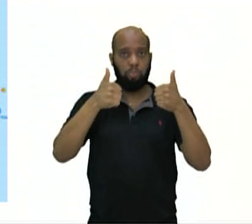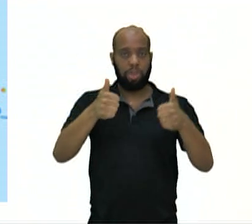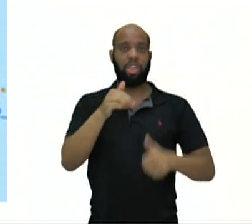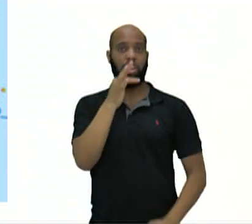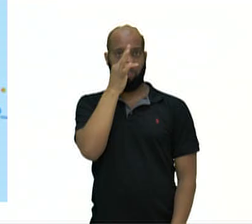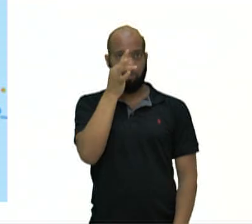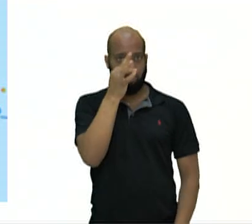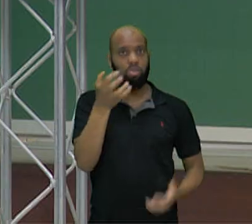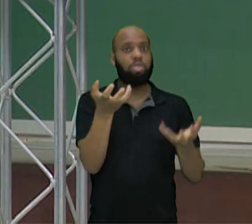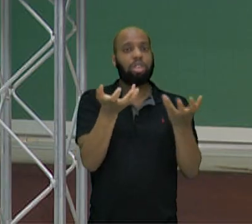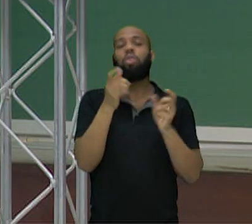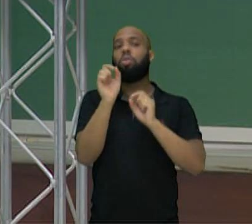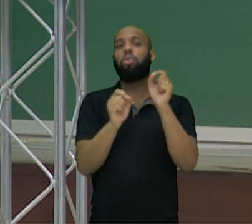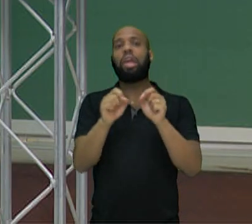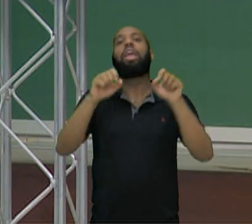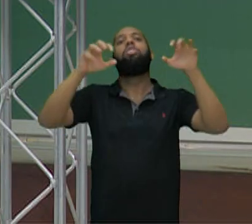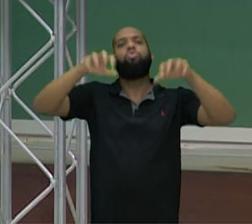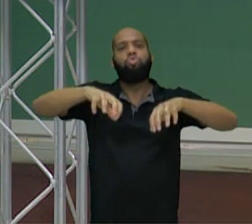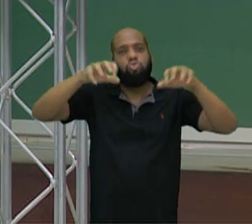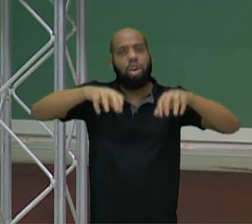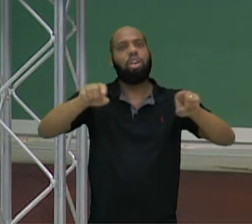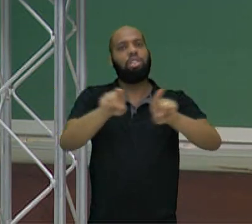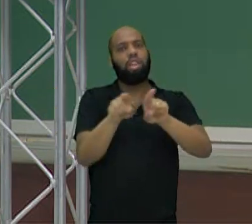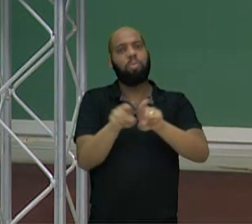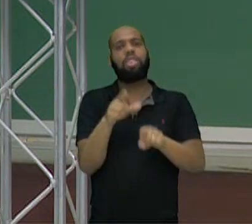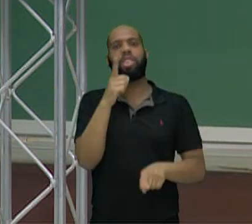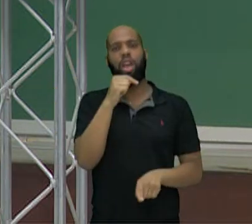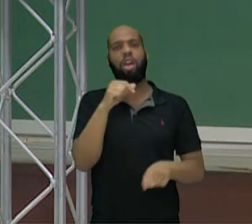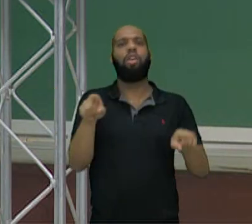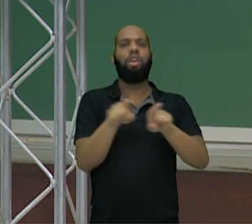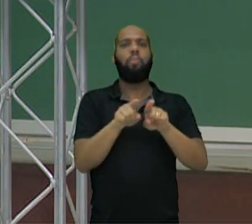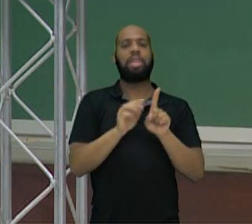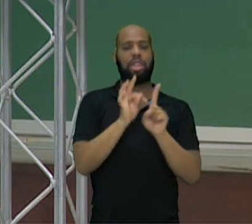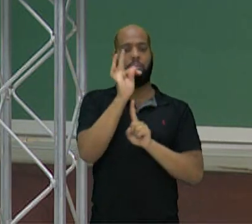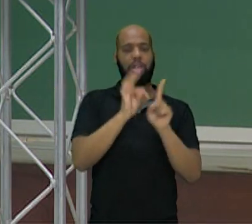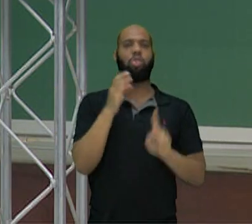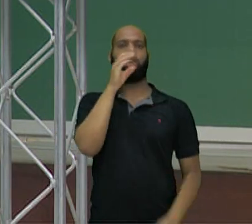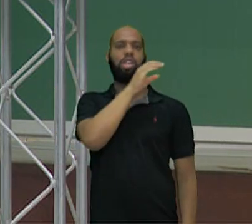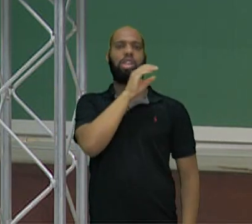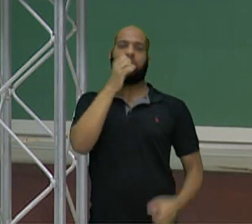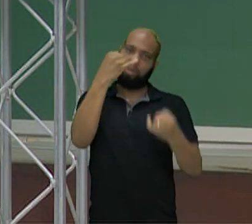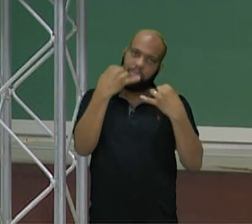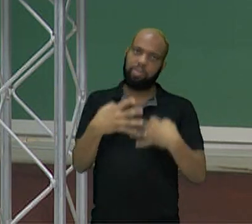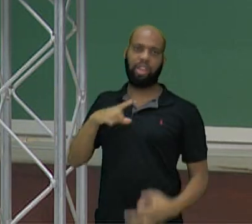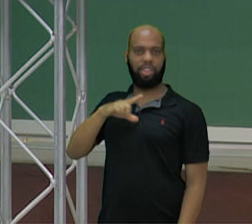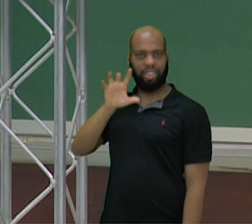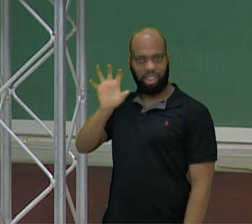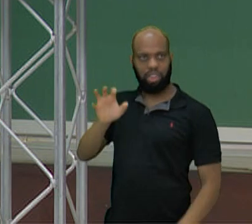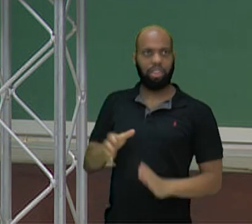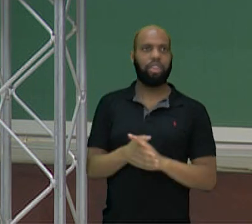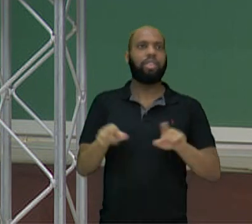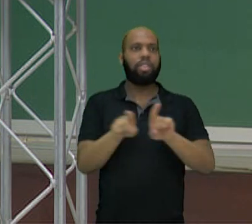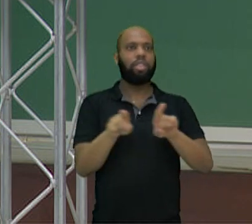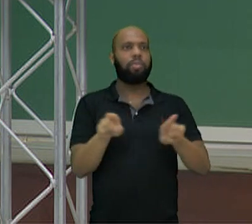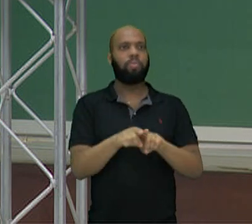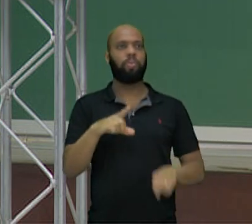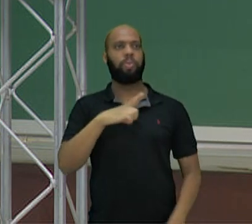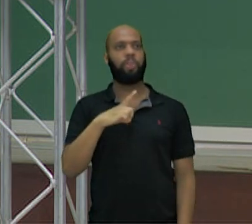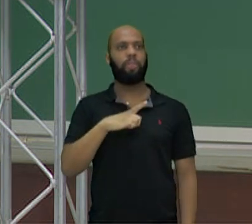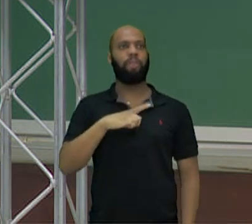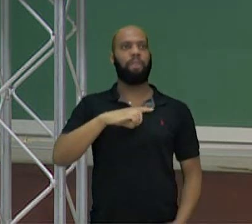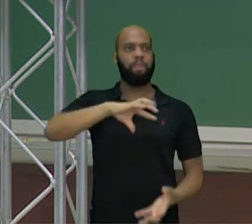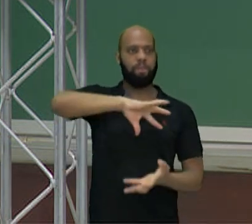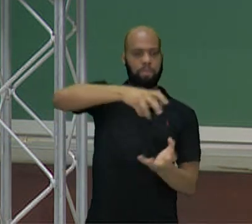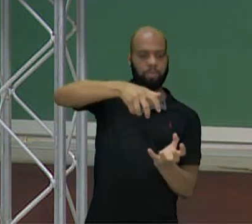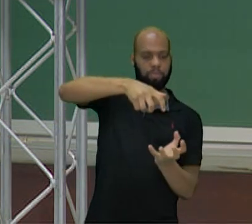planta quer bastante água e temperatura quente, né? Então está aí explicado, tá? Nós temos aí as áreas